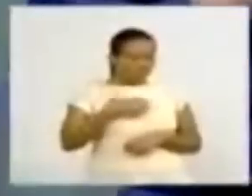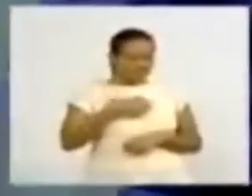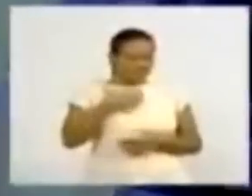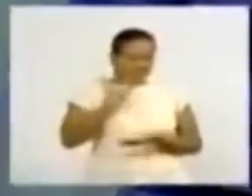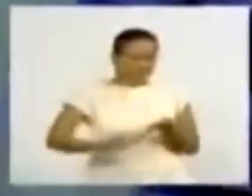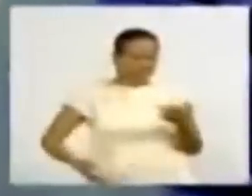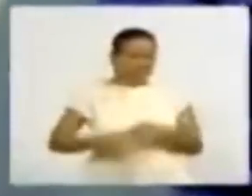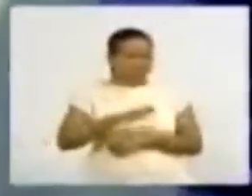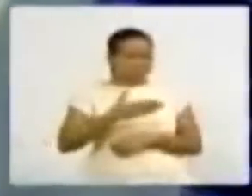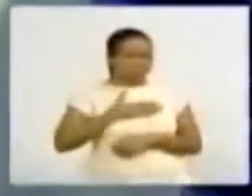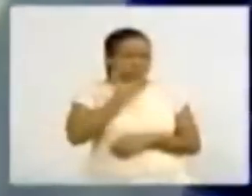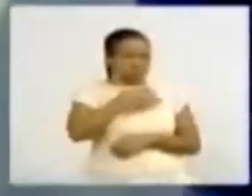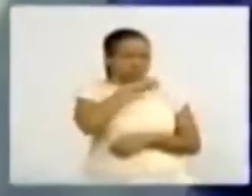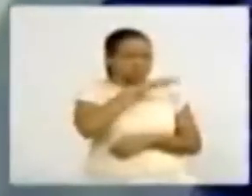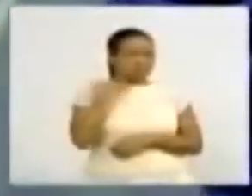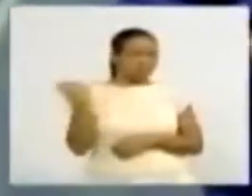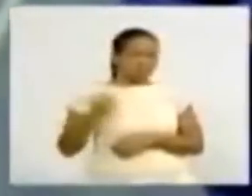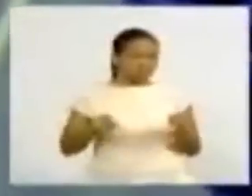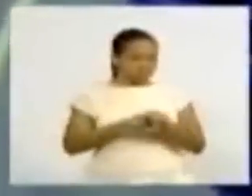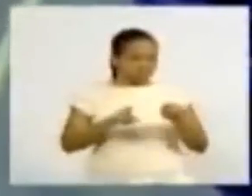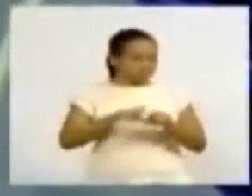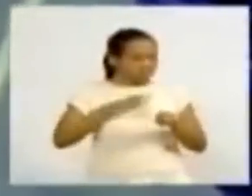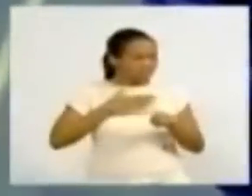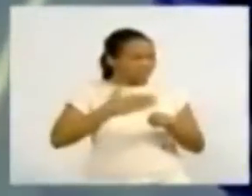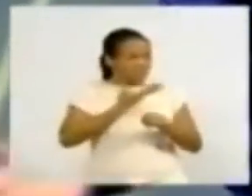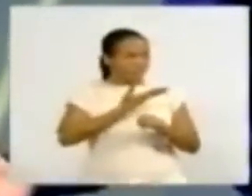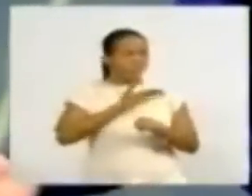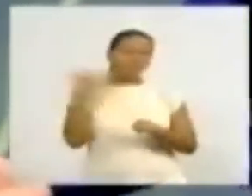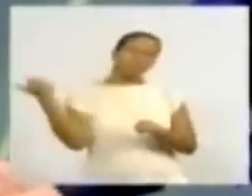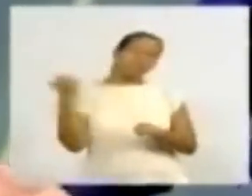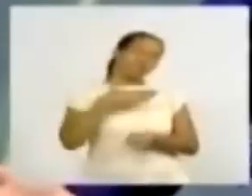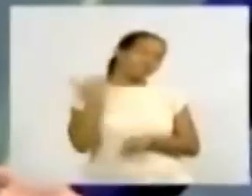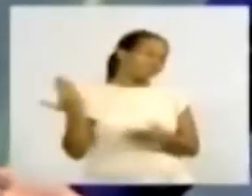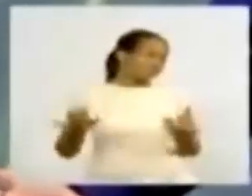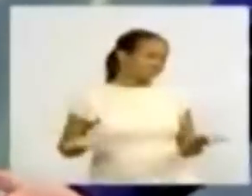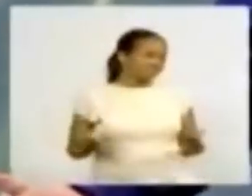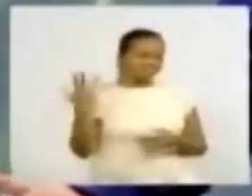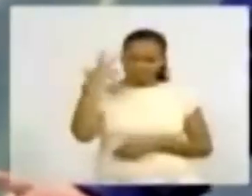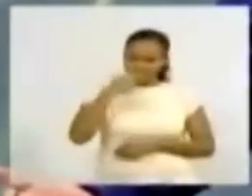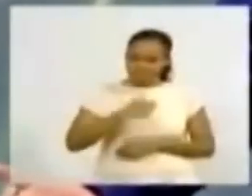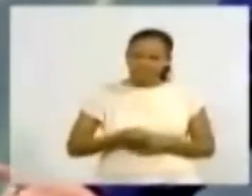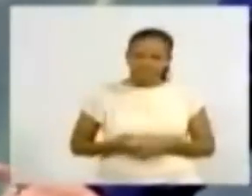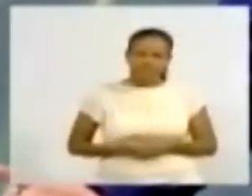meu pai, morreu também o meu melhor amigo. Isso é lindo, minha gente.